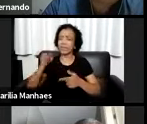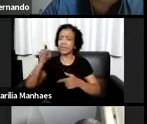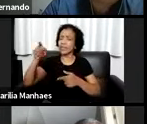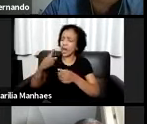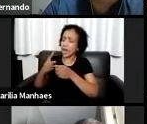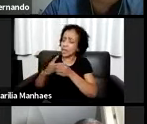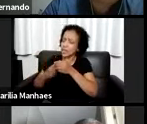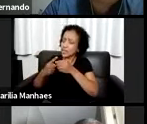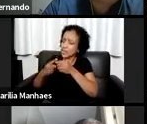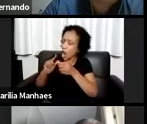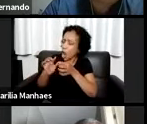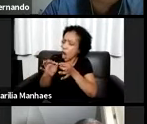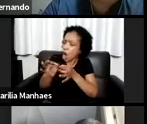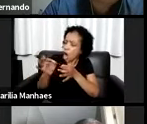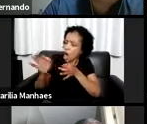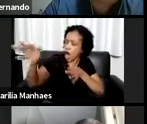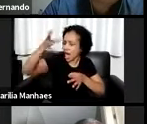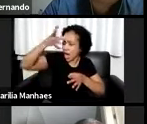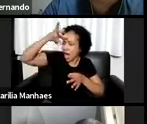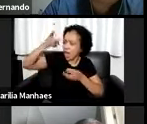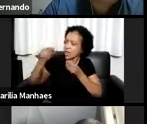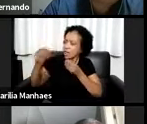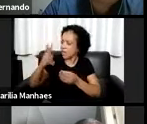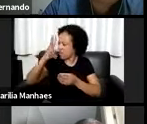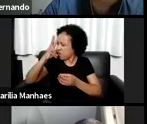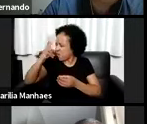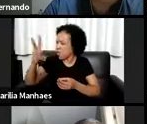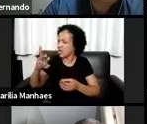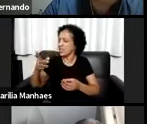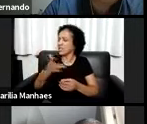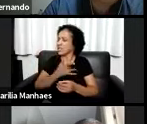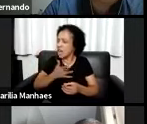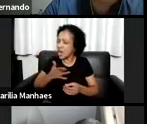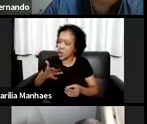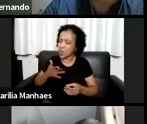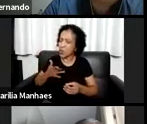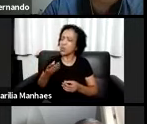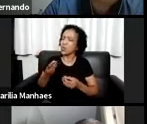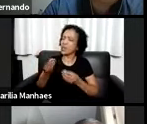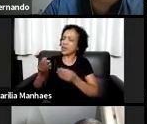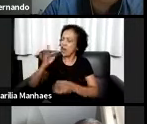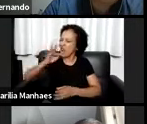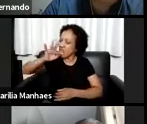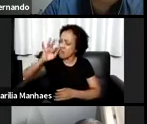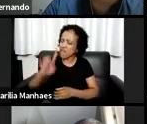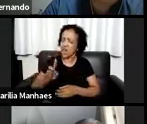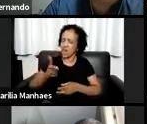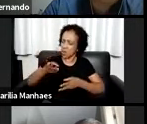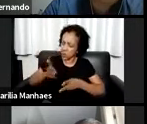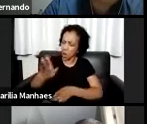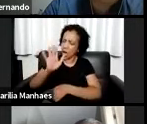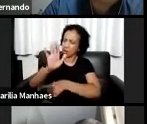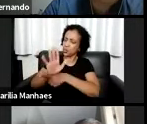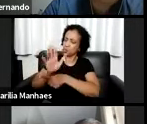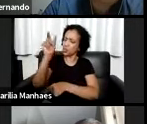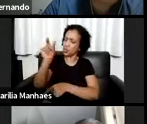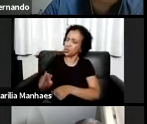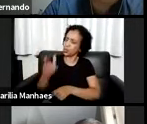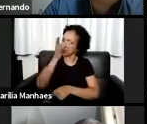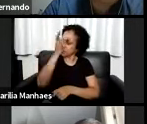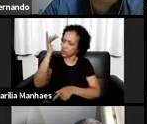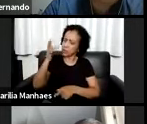ti. Ó Pai querido, revigora as suas forças, fortalece-lhes a fé, ajuda-os em nome de Jesus. Eu